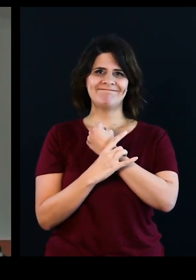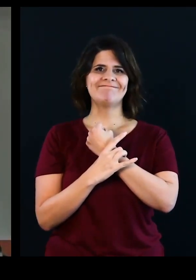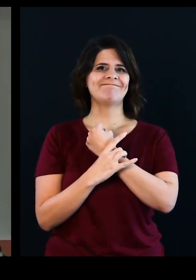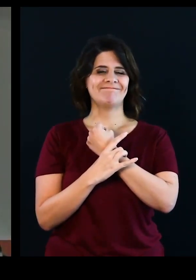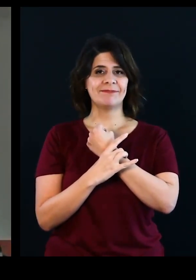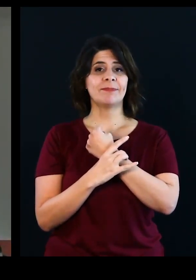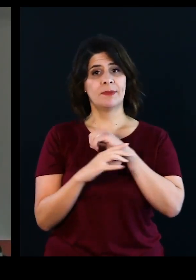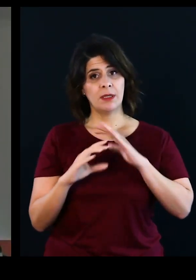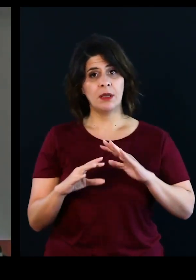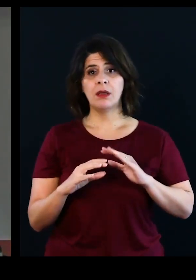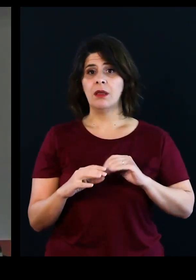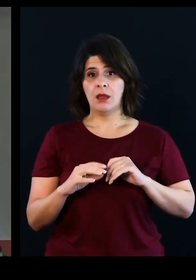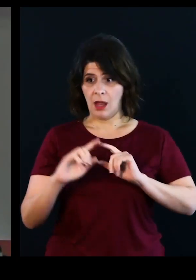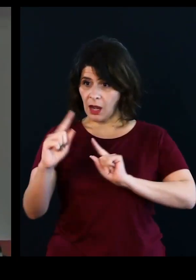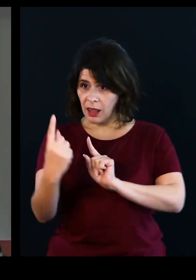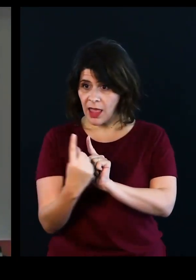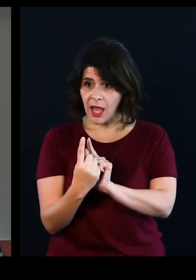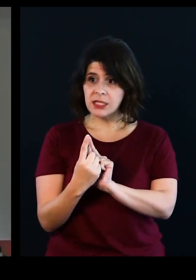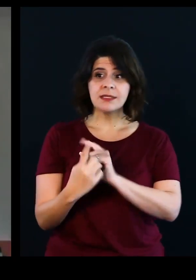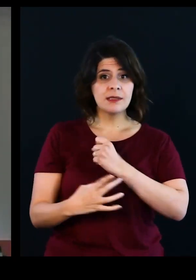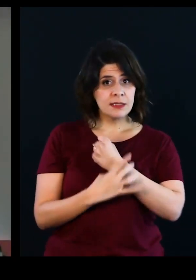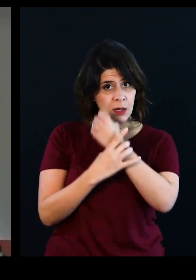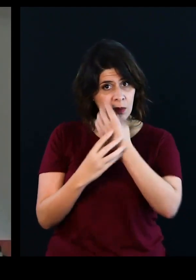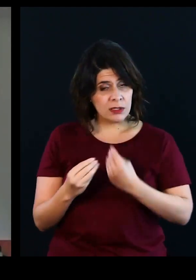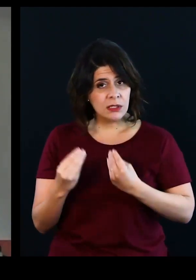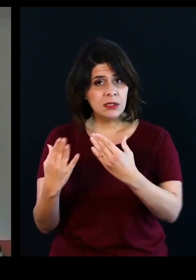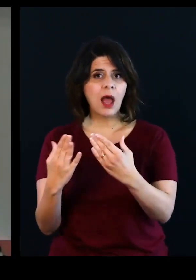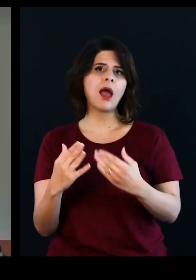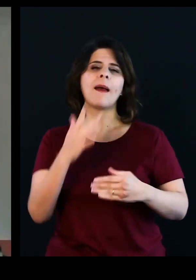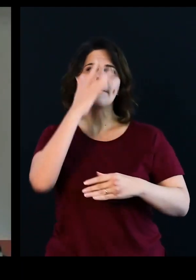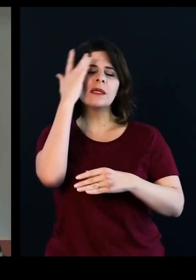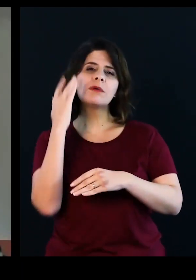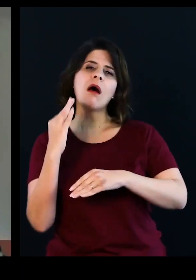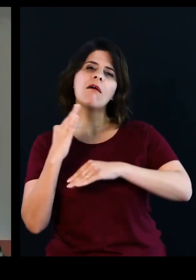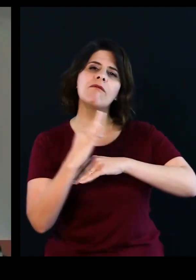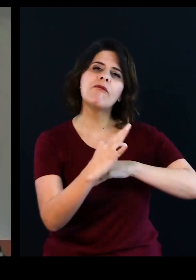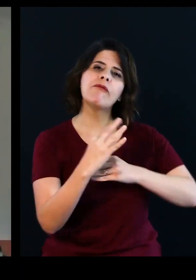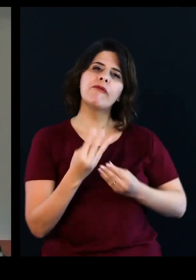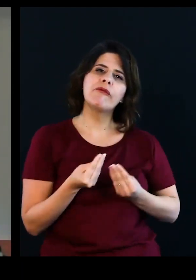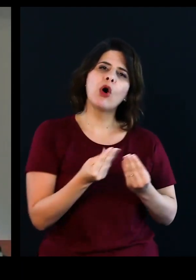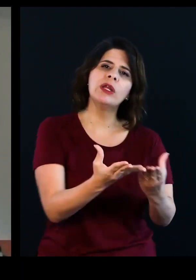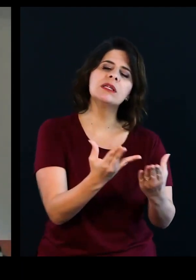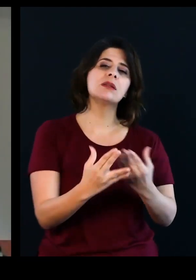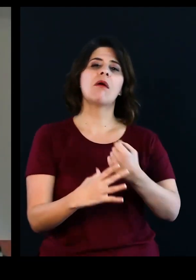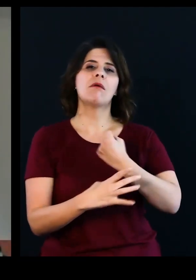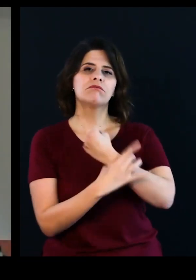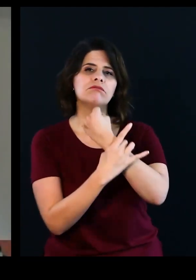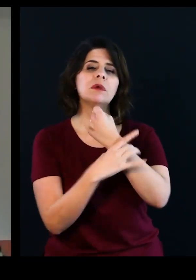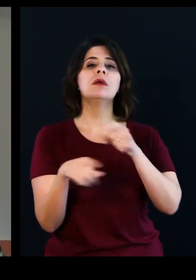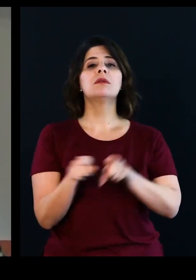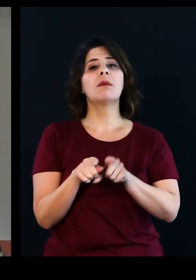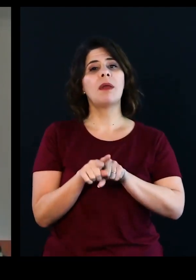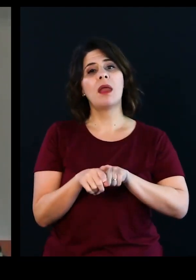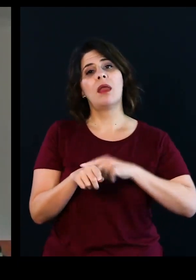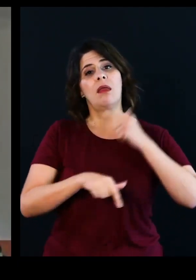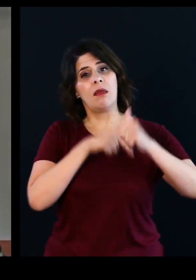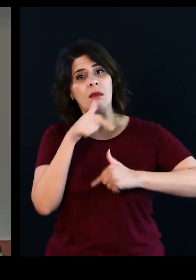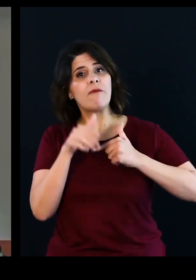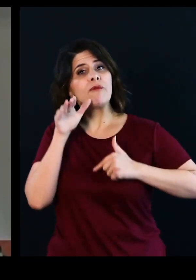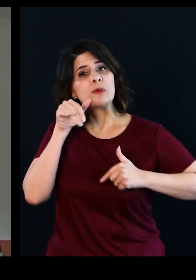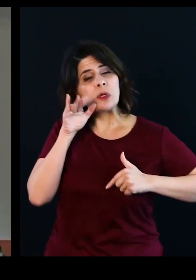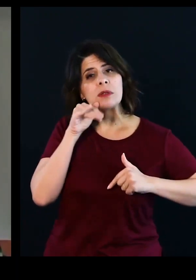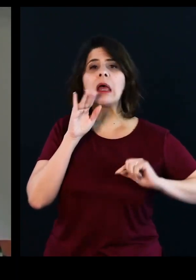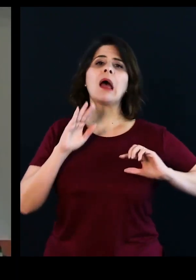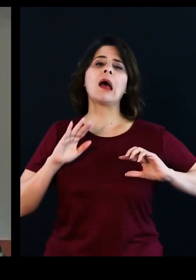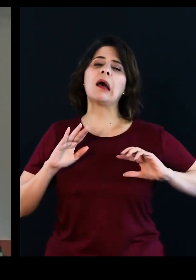para os nossos clientes, para os fornecedores, para os nossos colaboradores, e no caso da atividade do Instituto, para os artistas